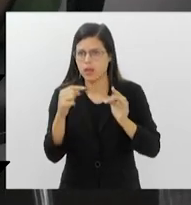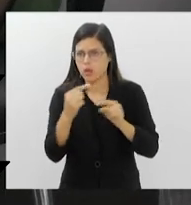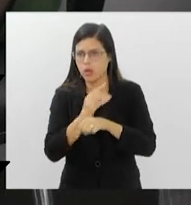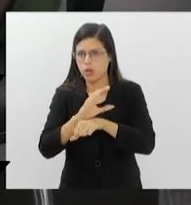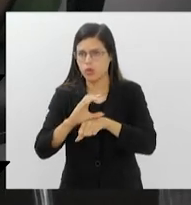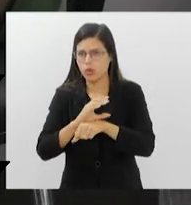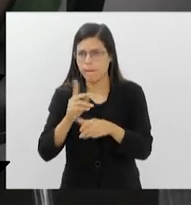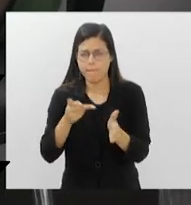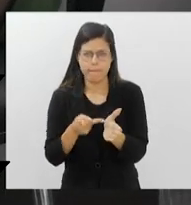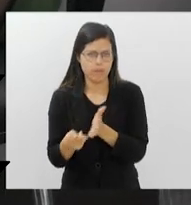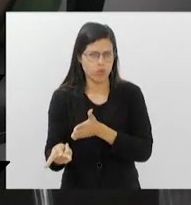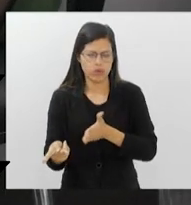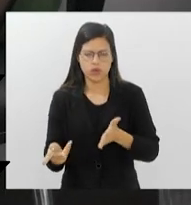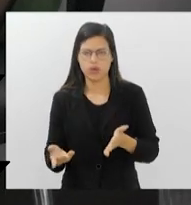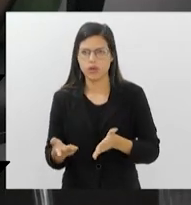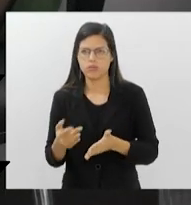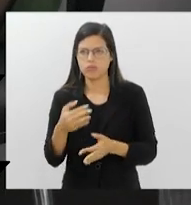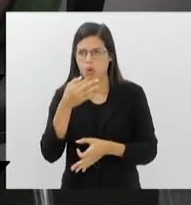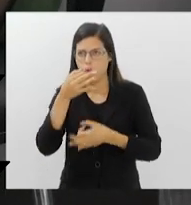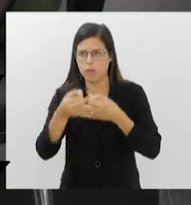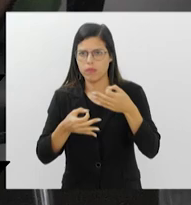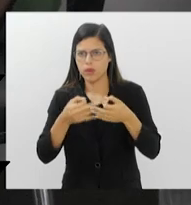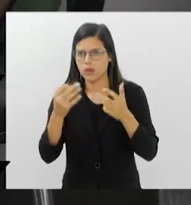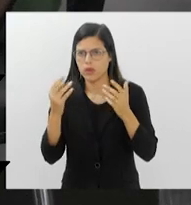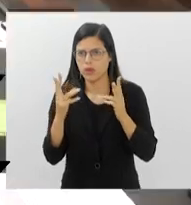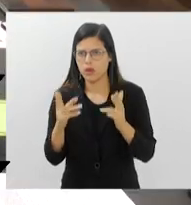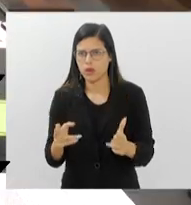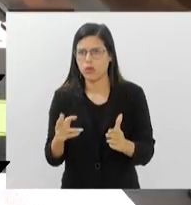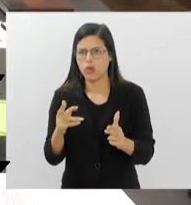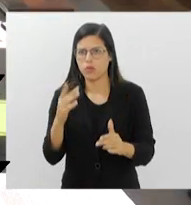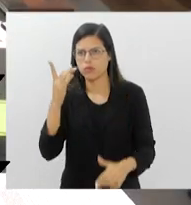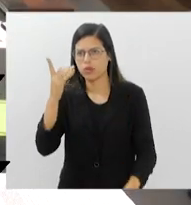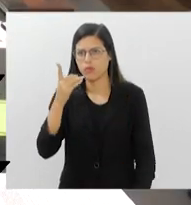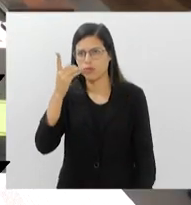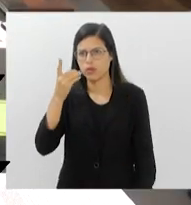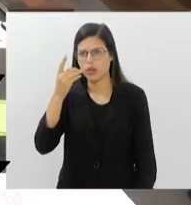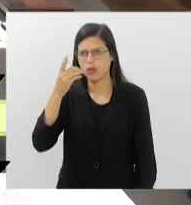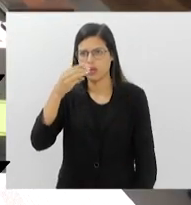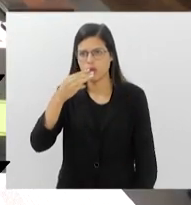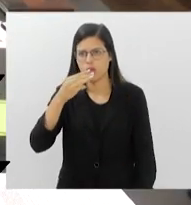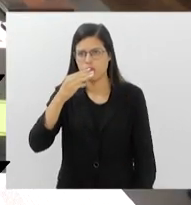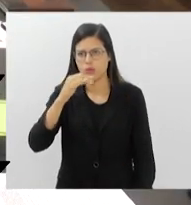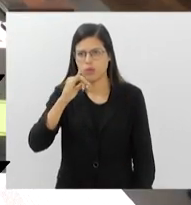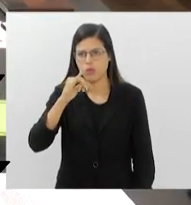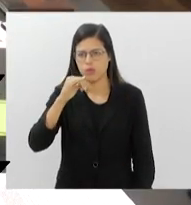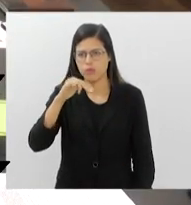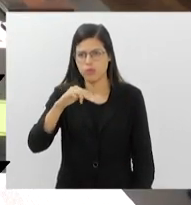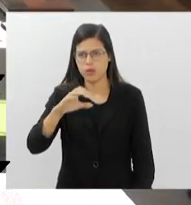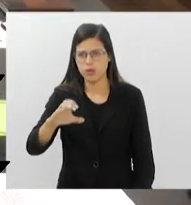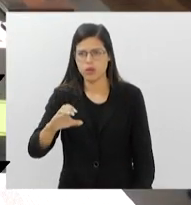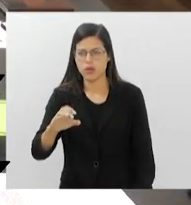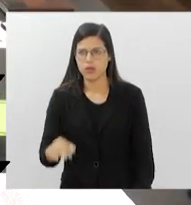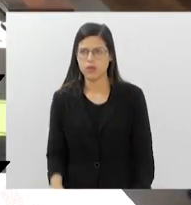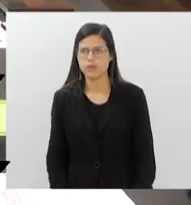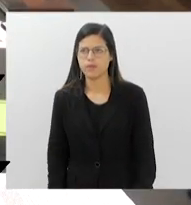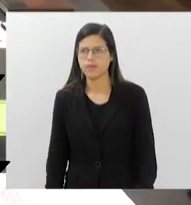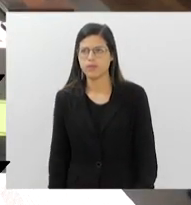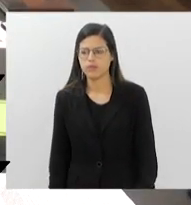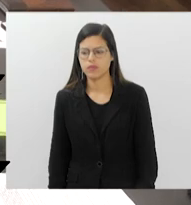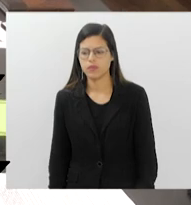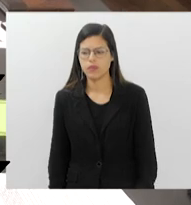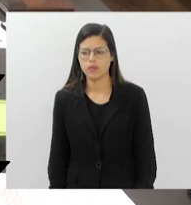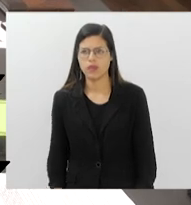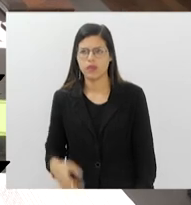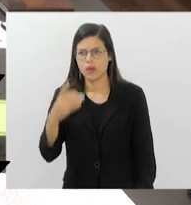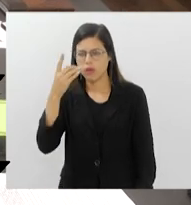minha posição que assimilado deputado Carlos min perfeito Presidente só uma observação que na verdade eu